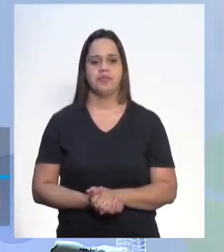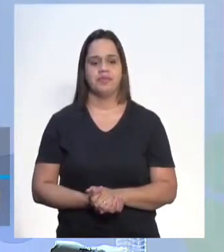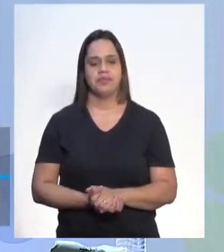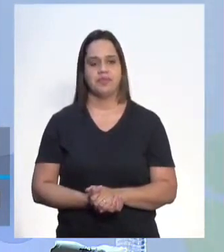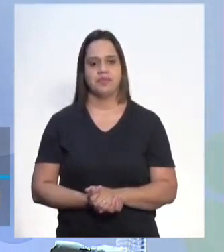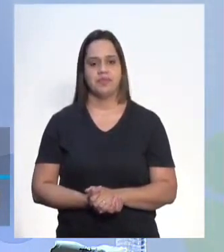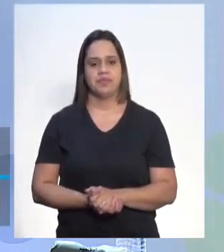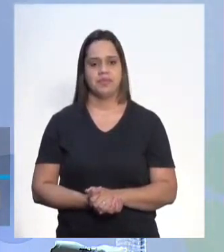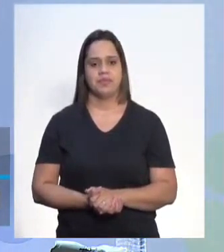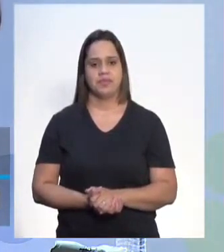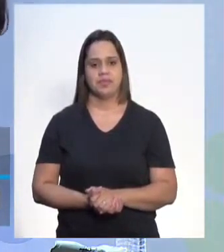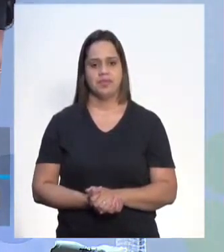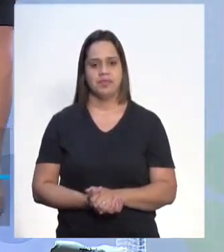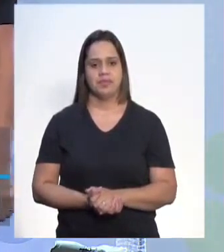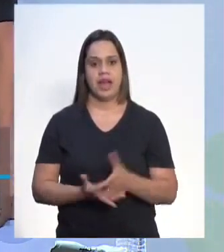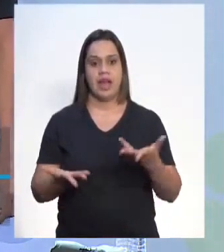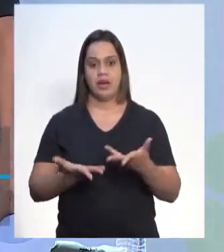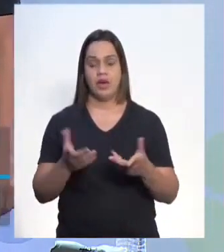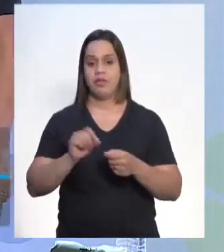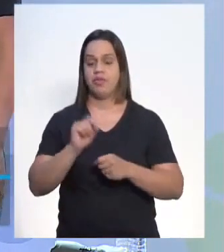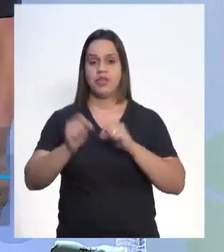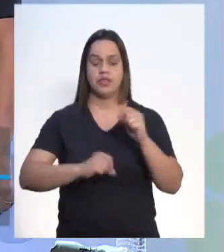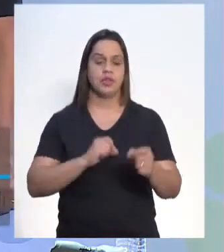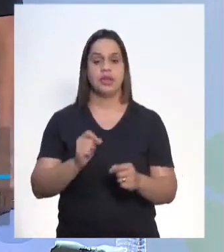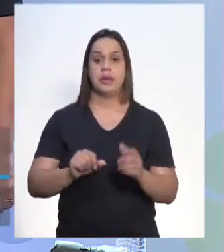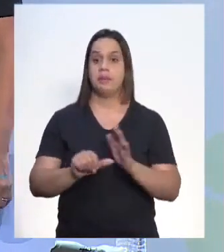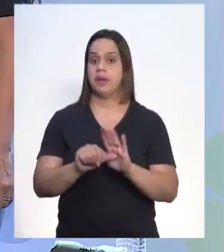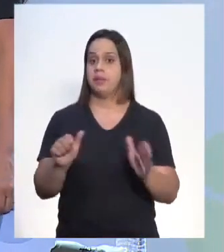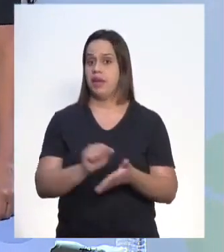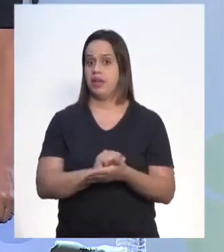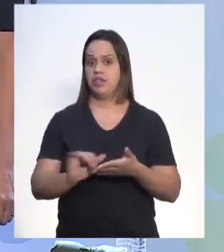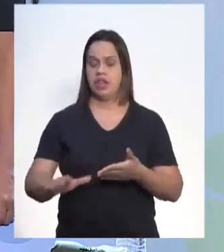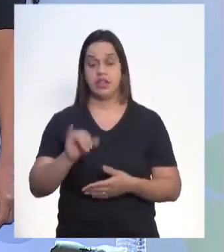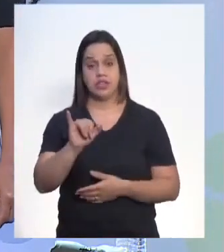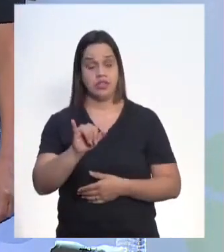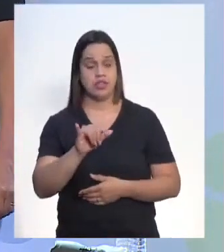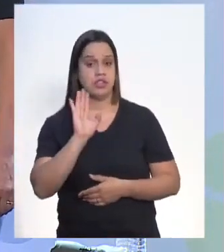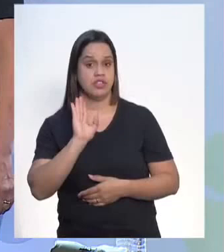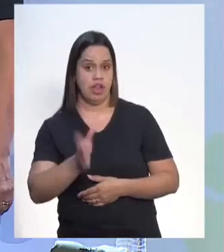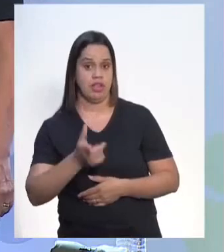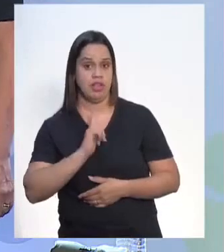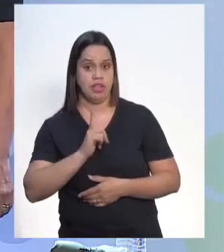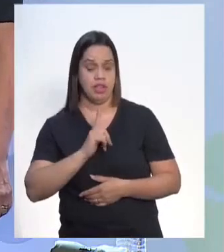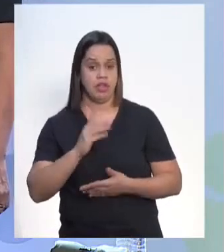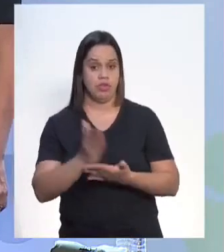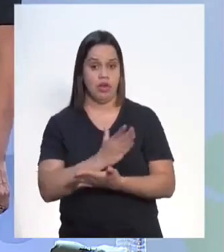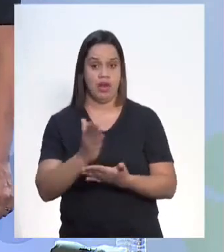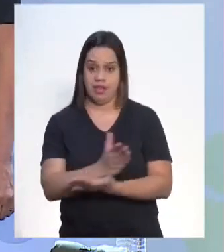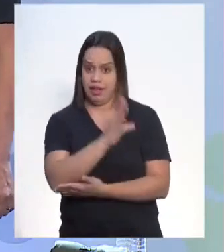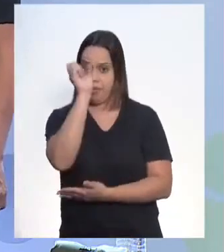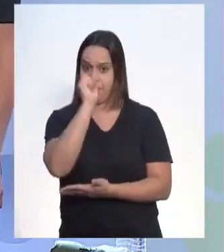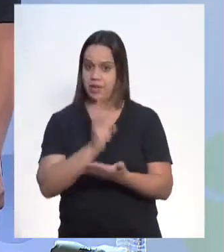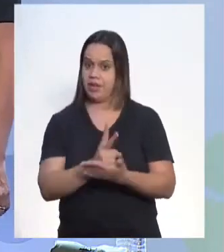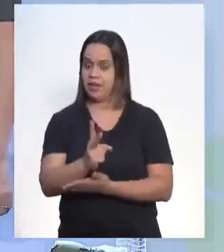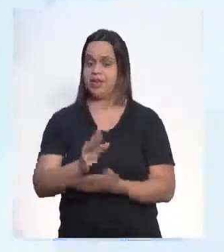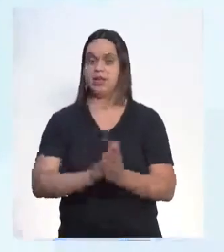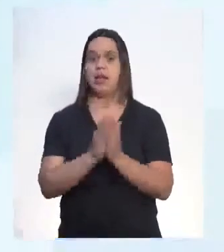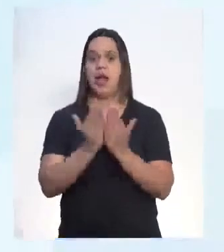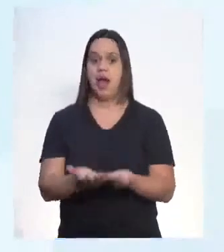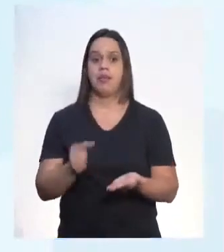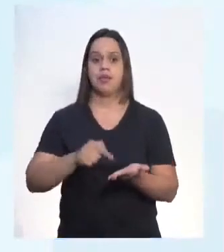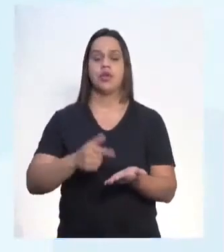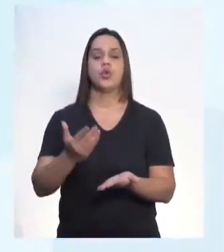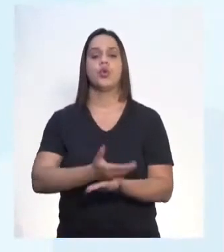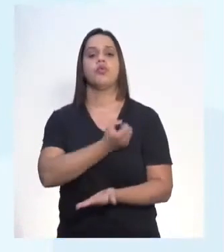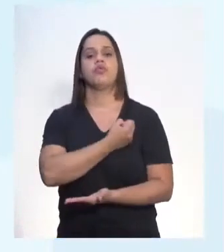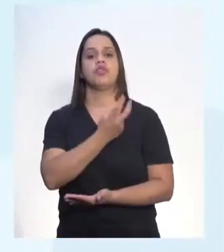Então, agora, nós vamos para a primeira atividade. Então, se você está com o seu Aprender Sempre, abre na página